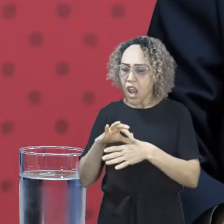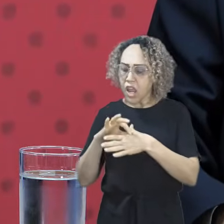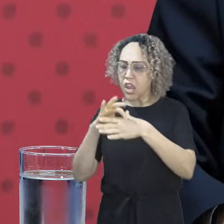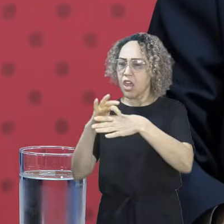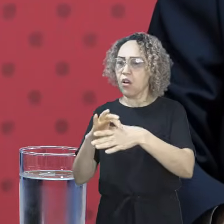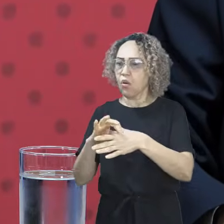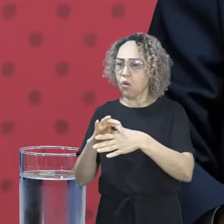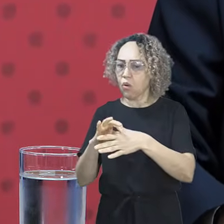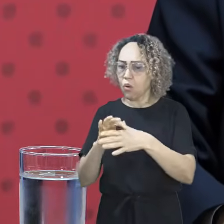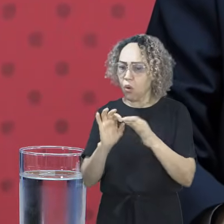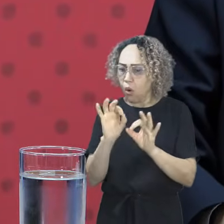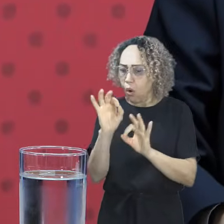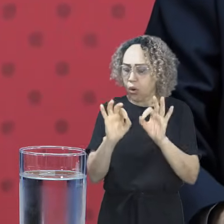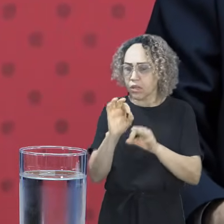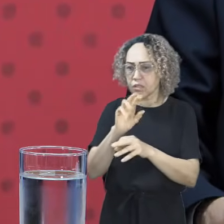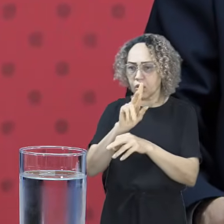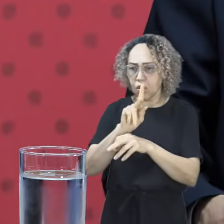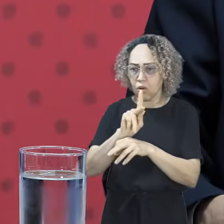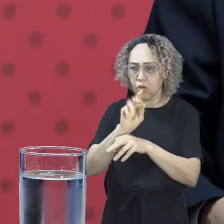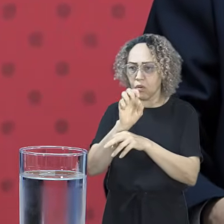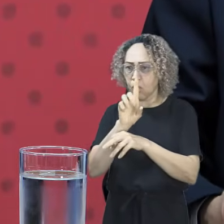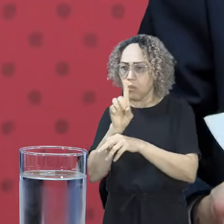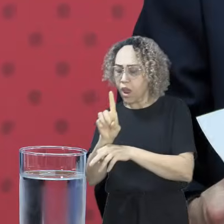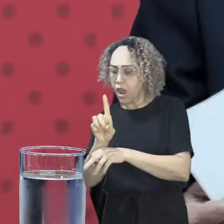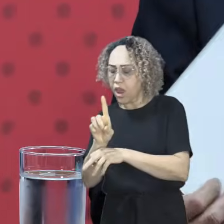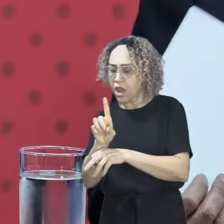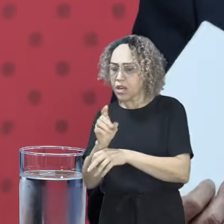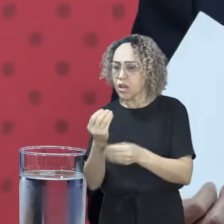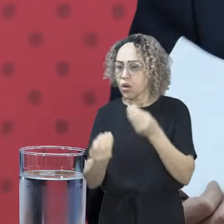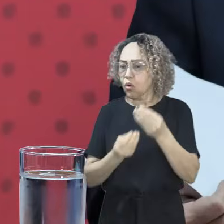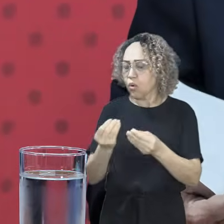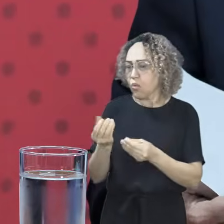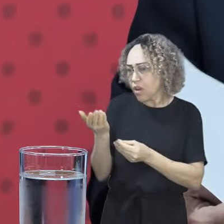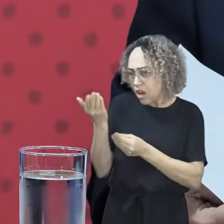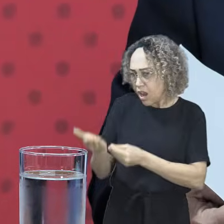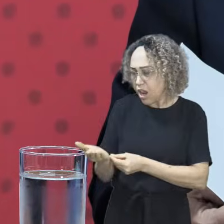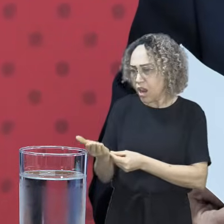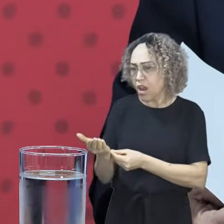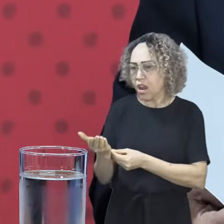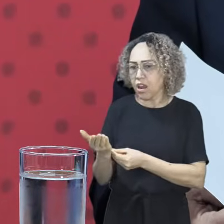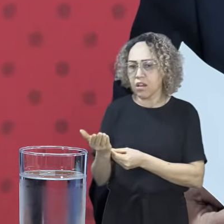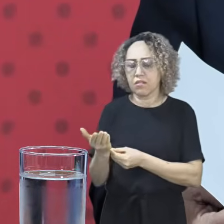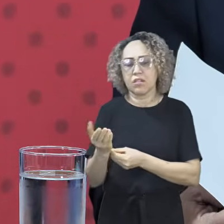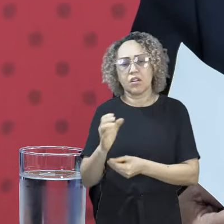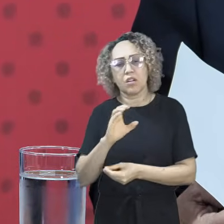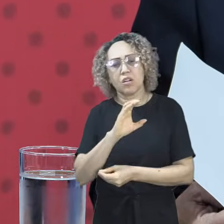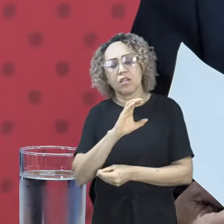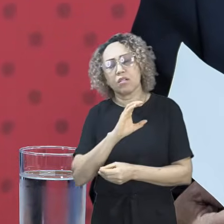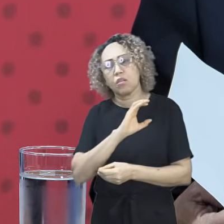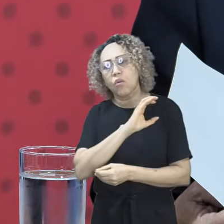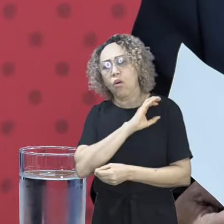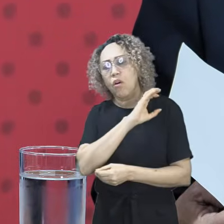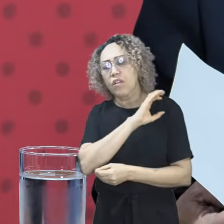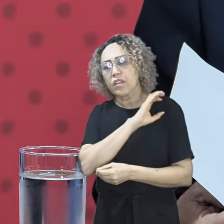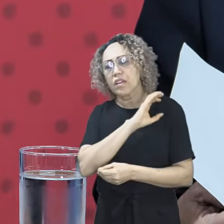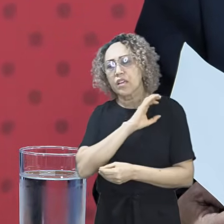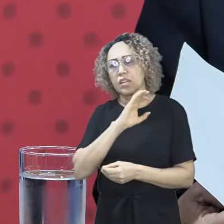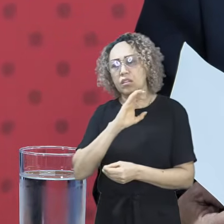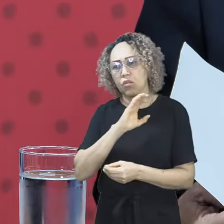ele estabeleceu o diálogo necessário para que nós tivéssemos esse resultado